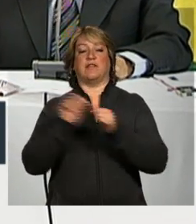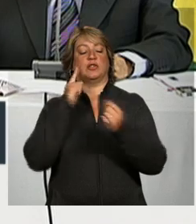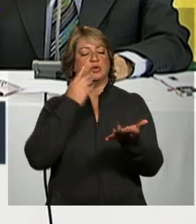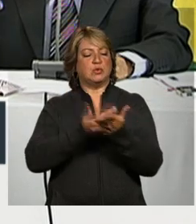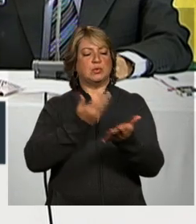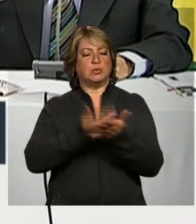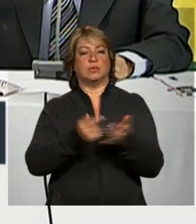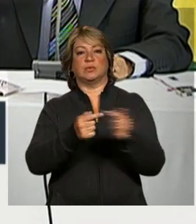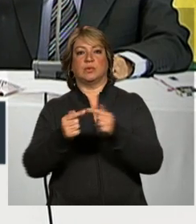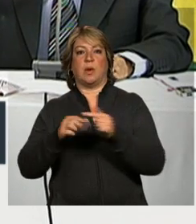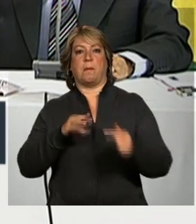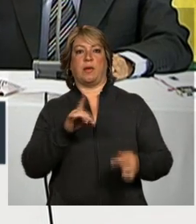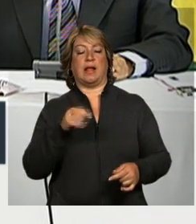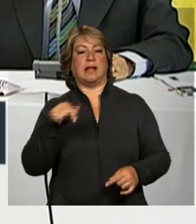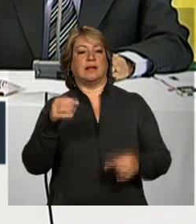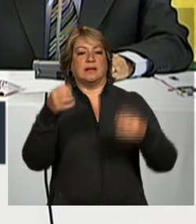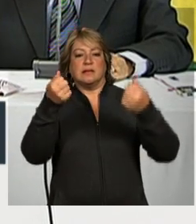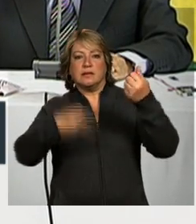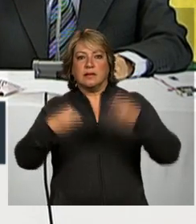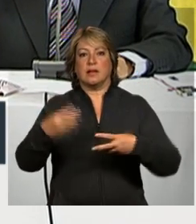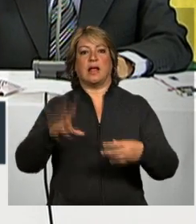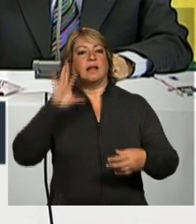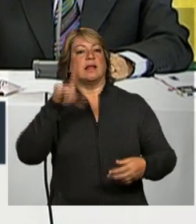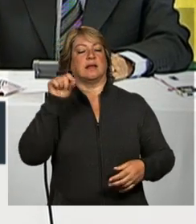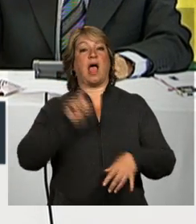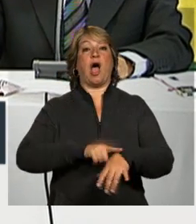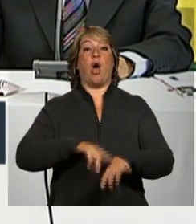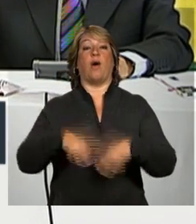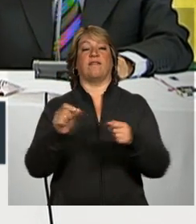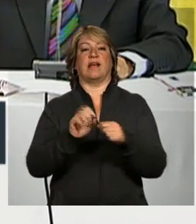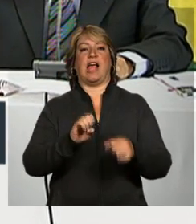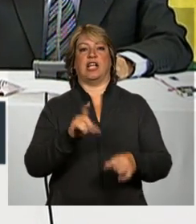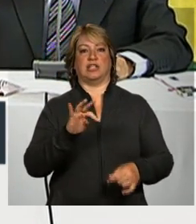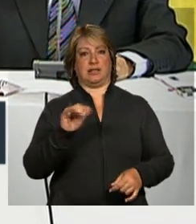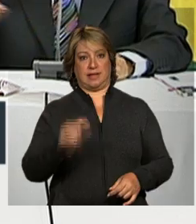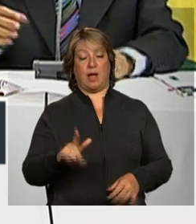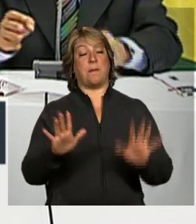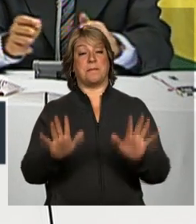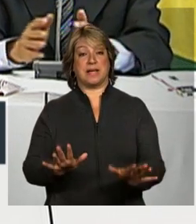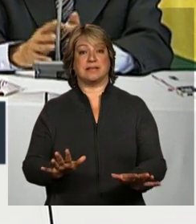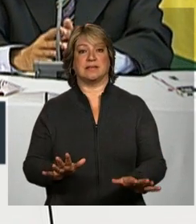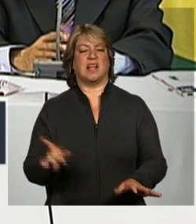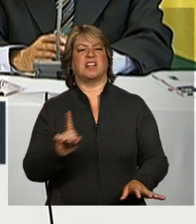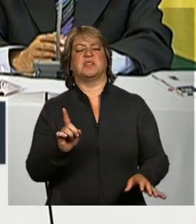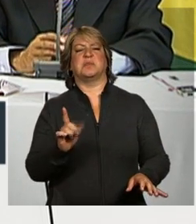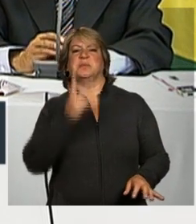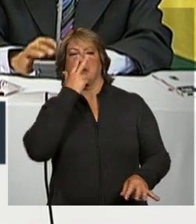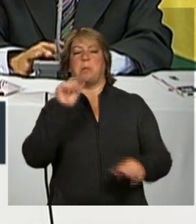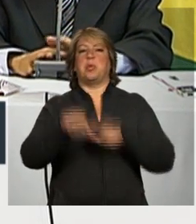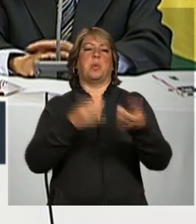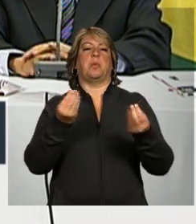e modelar essas esses detalhes são definidos na hora de de de fazer o edital mas assim não não deve mudar muito do